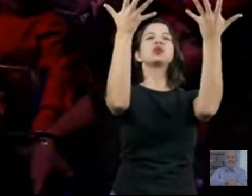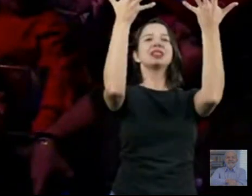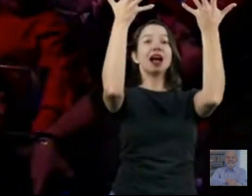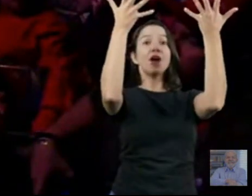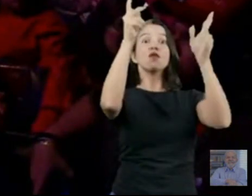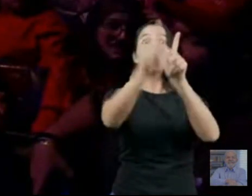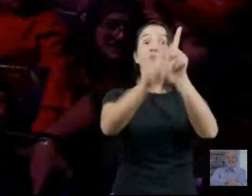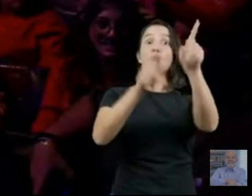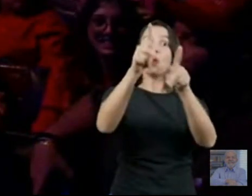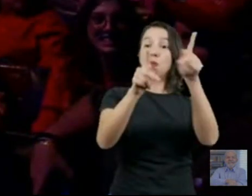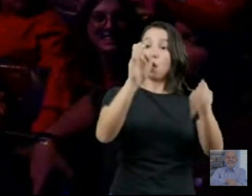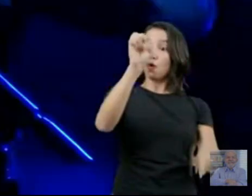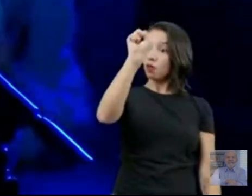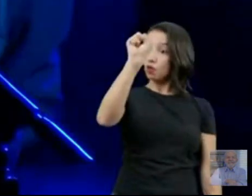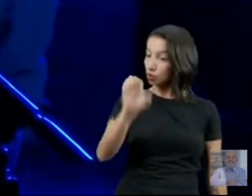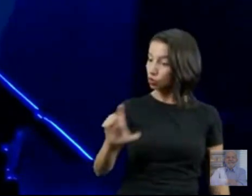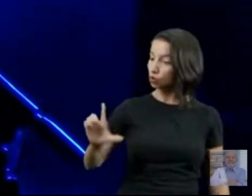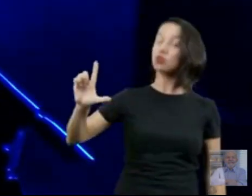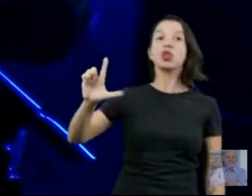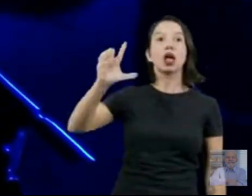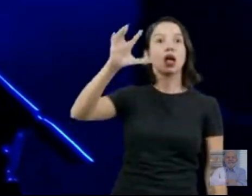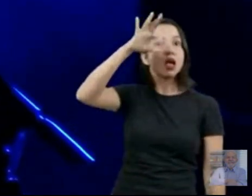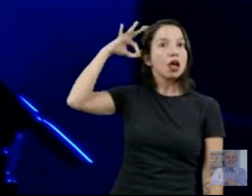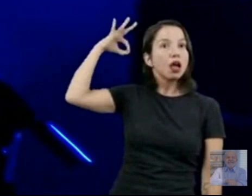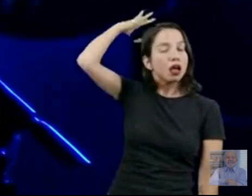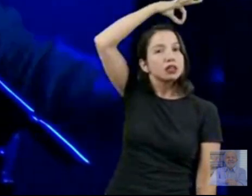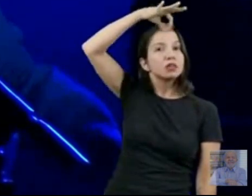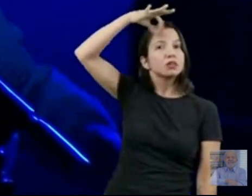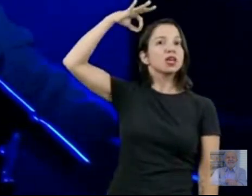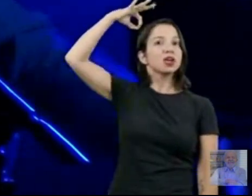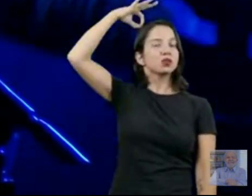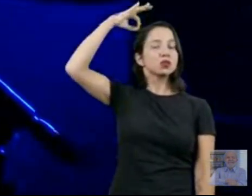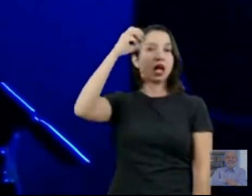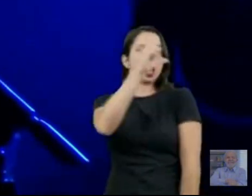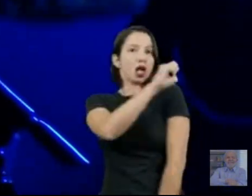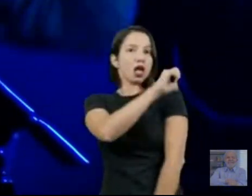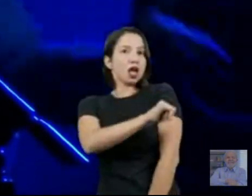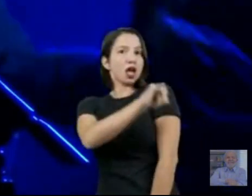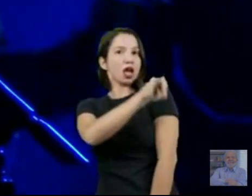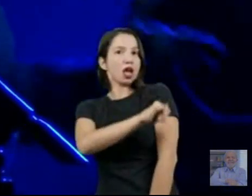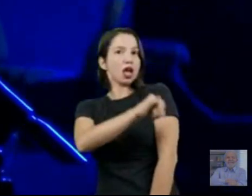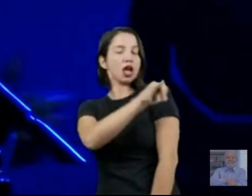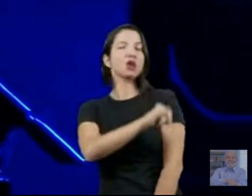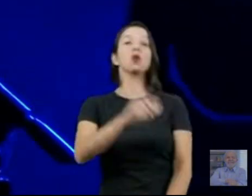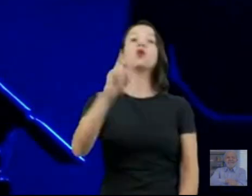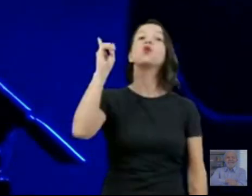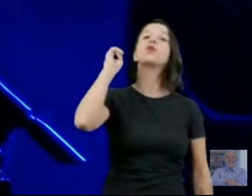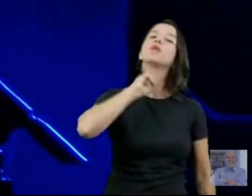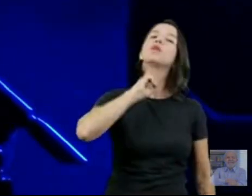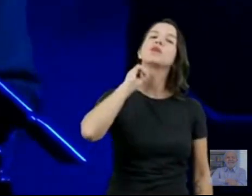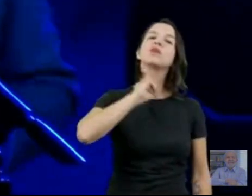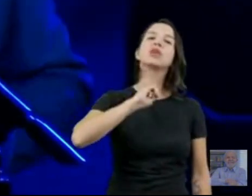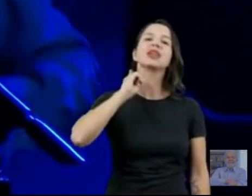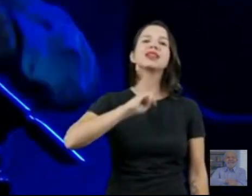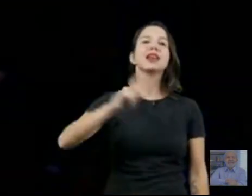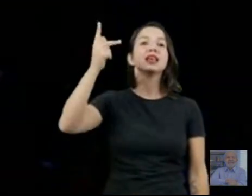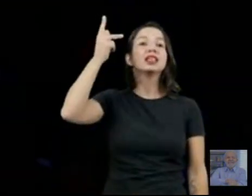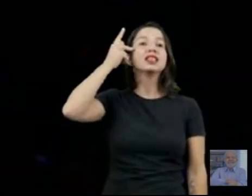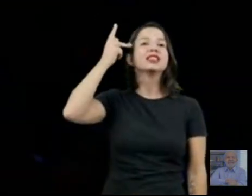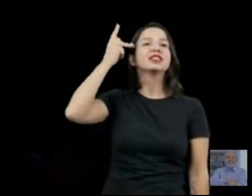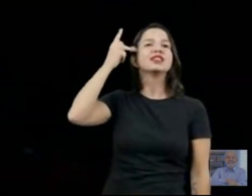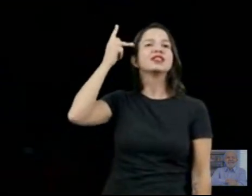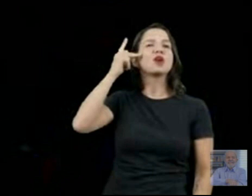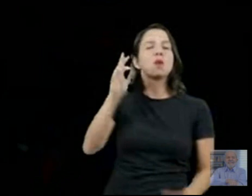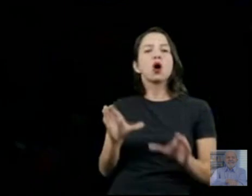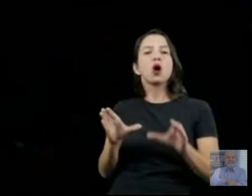Espírito Santo e Rio, Minas Gerais e São Paulo, a buleia do Brasil. Sudeste